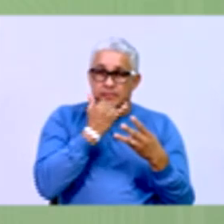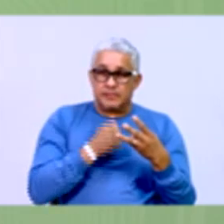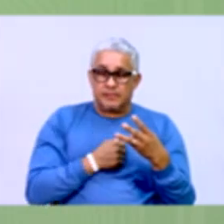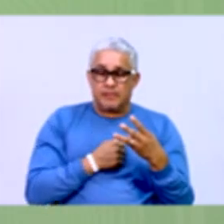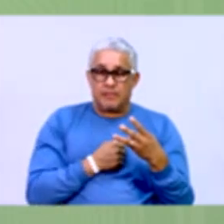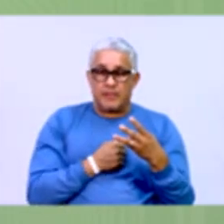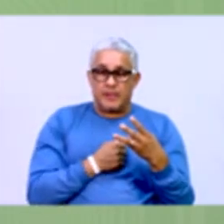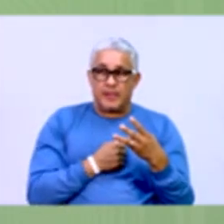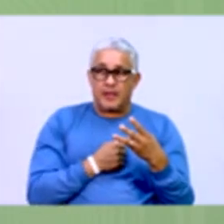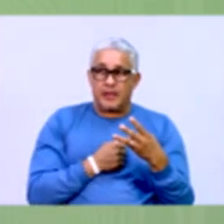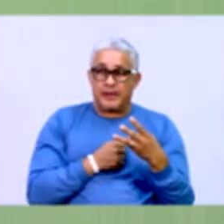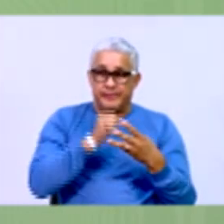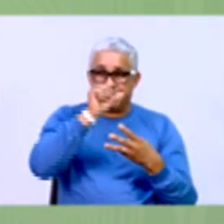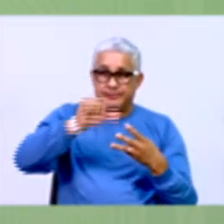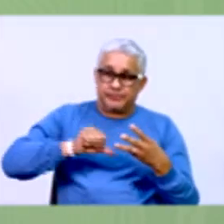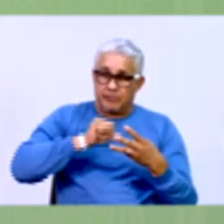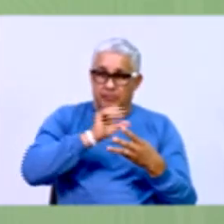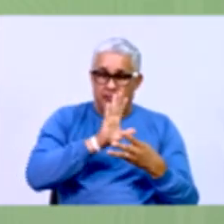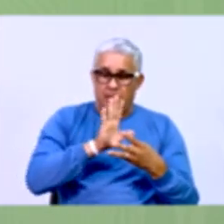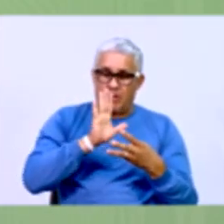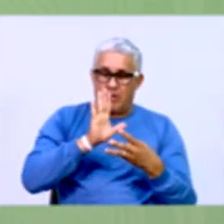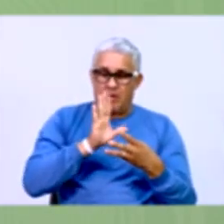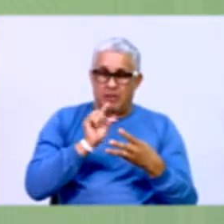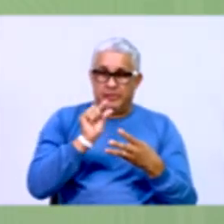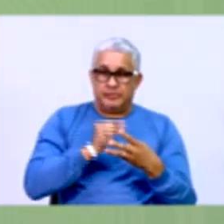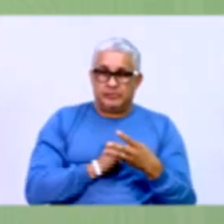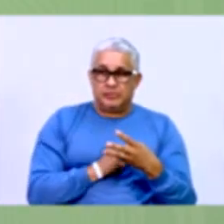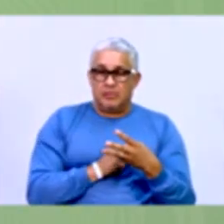deixa eu alterar aqui.